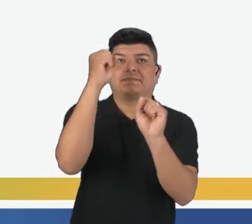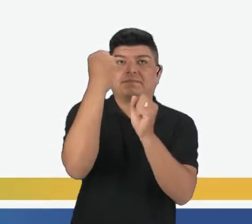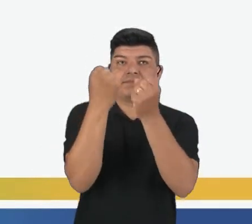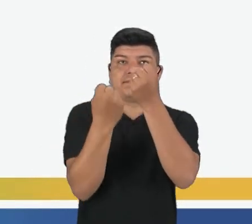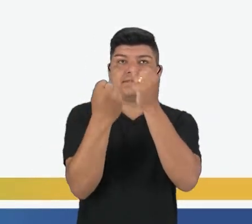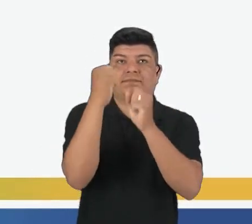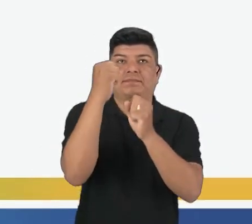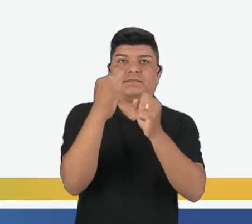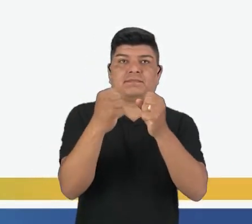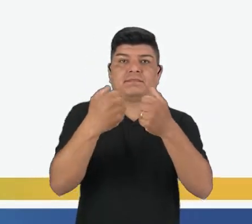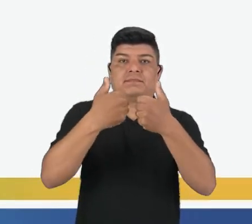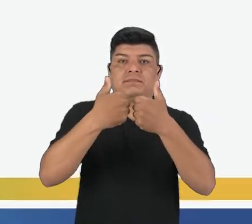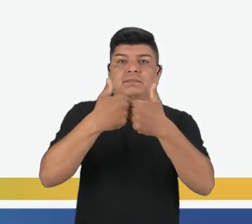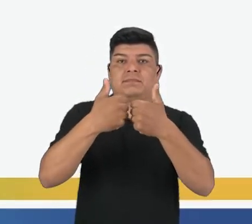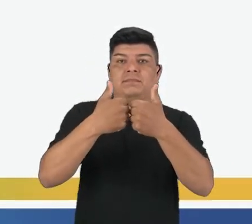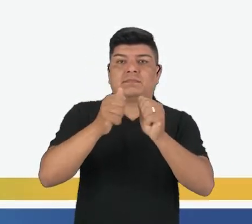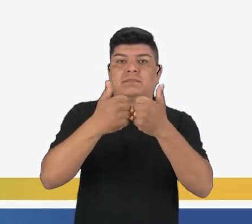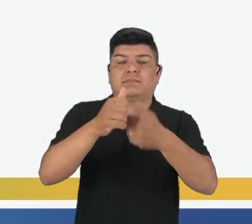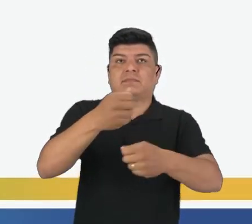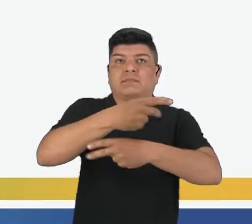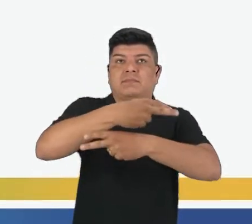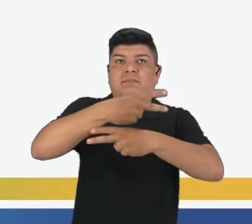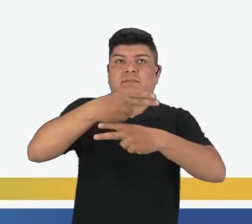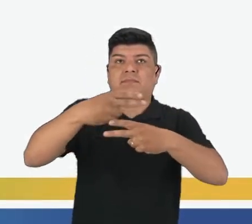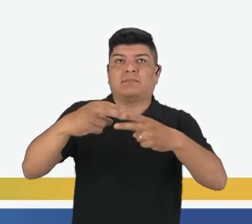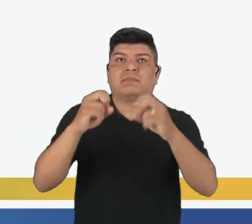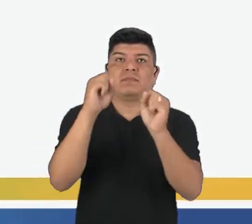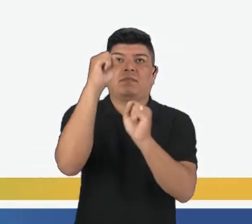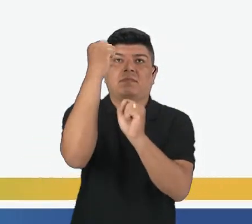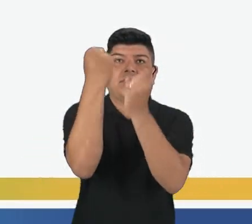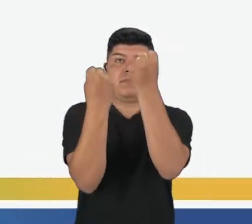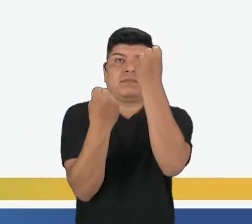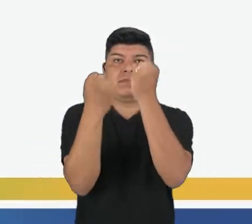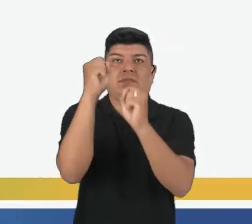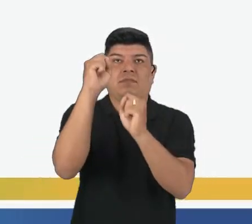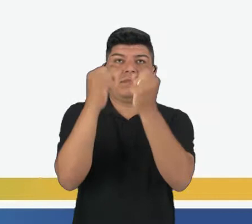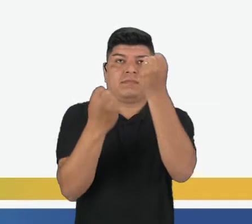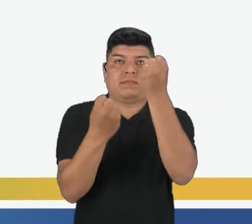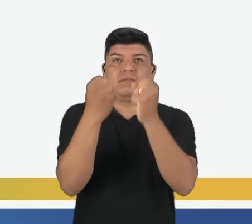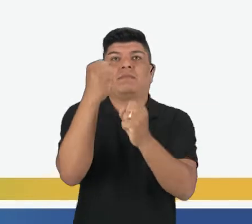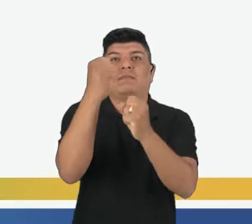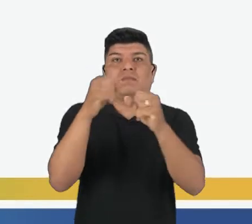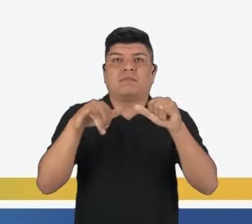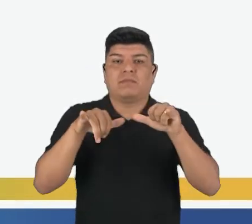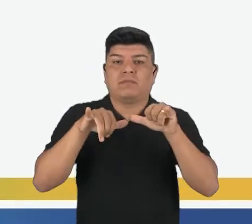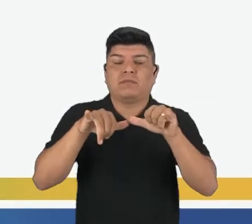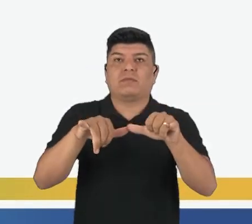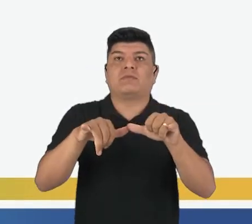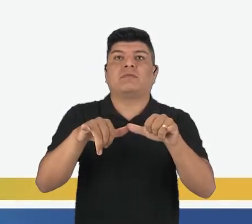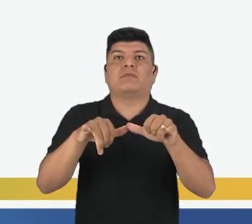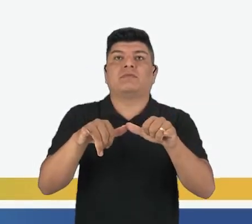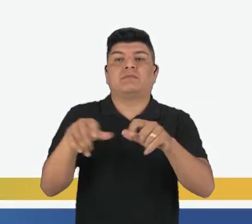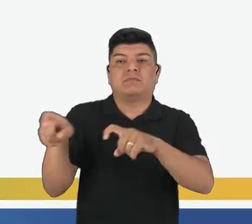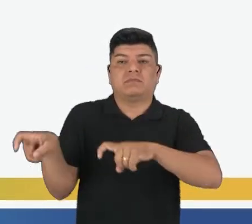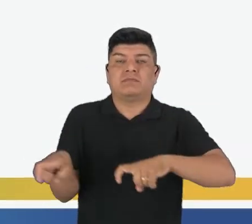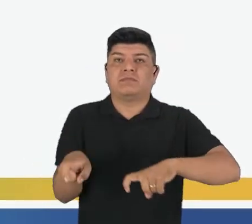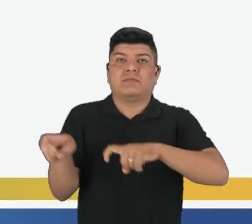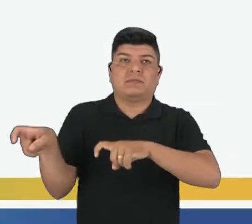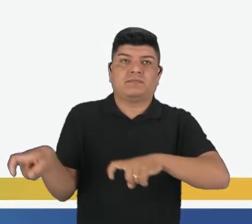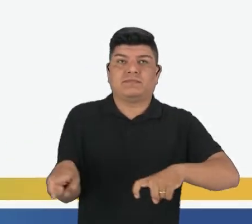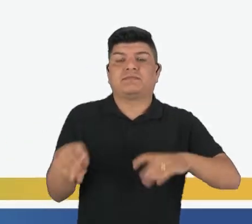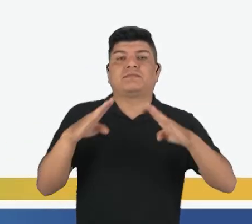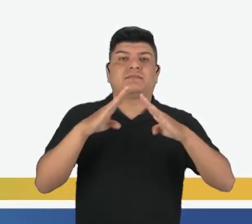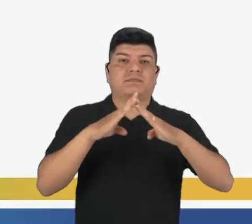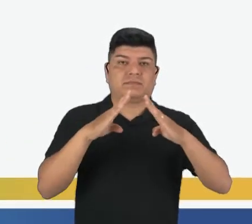os transportes, a indústria, o comércio, a agricultura e as casas. Como assim?